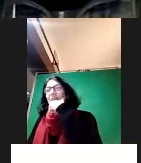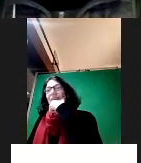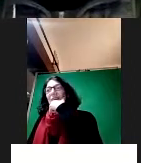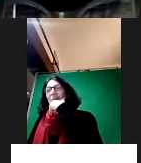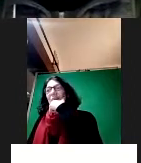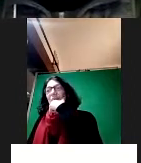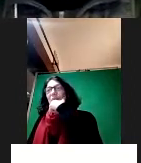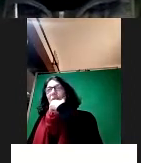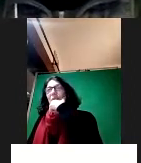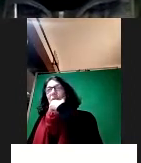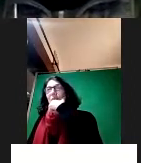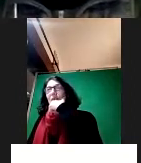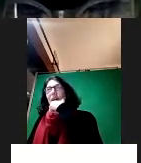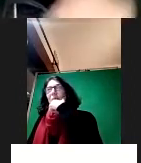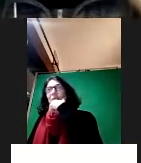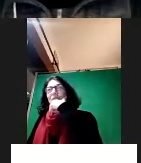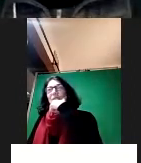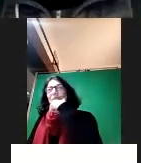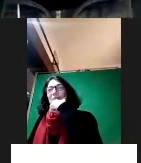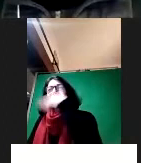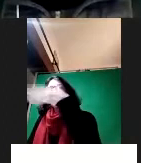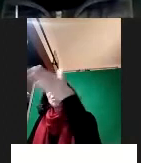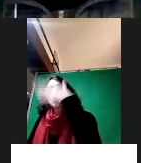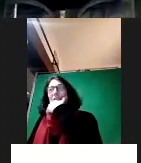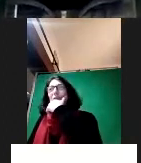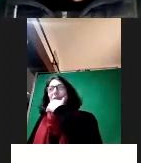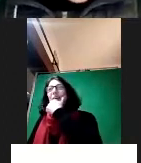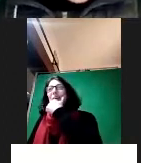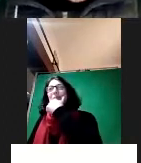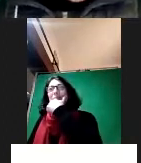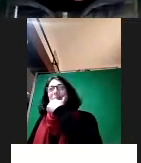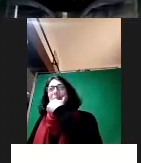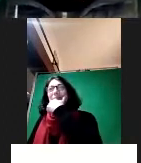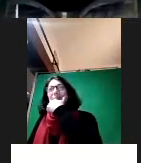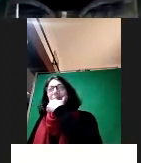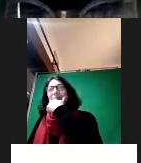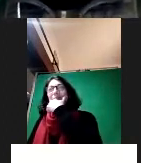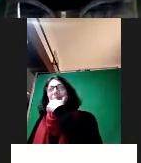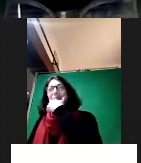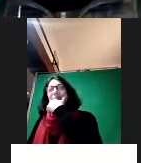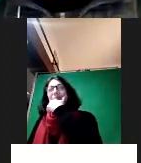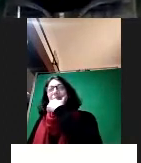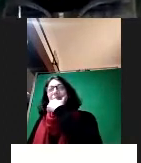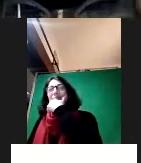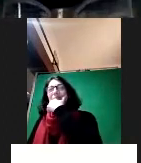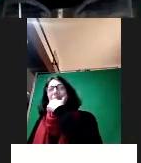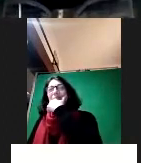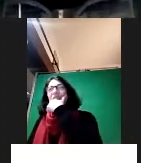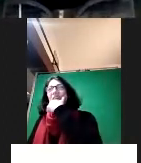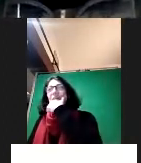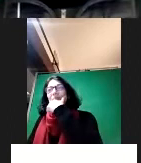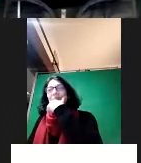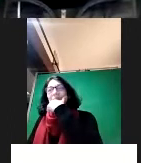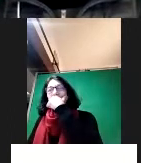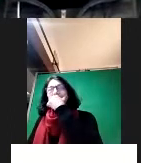O caso, por exemplo, na primeira coluna, aqui do lado esquerdo, vemos as ministras de cada